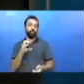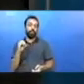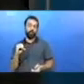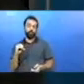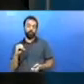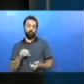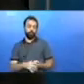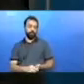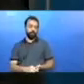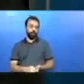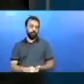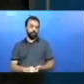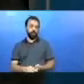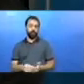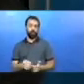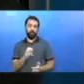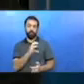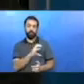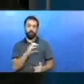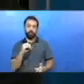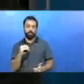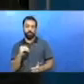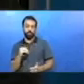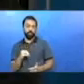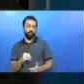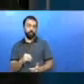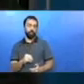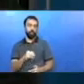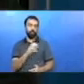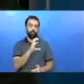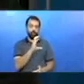co. Como a gente forma esta parte da palavra, olhem, co.